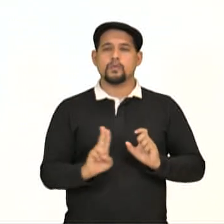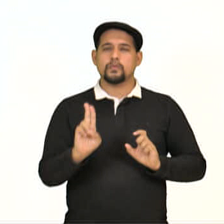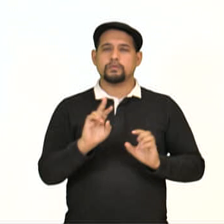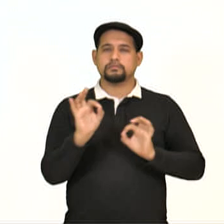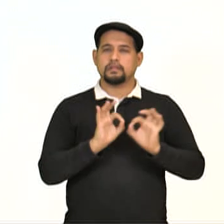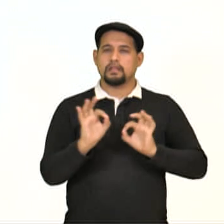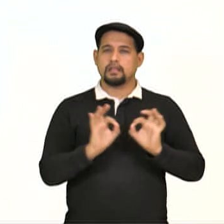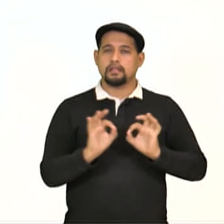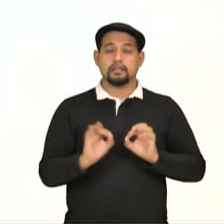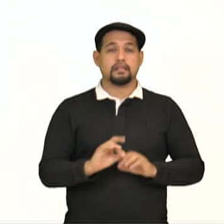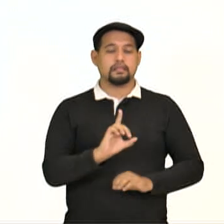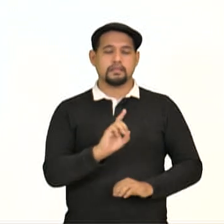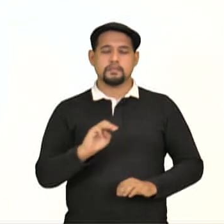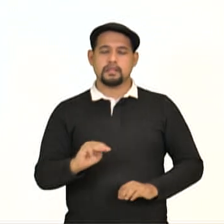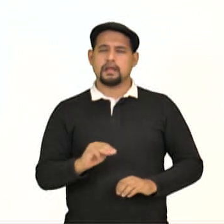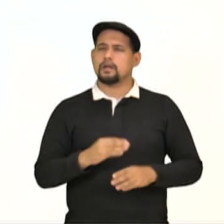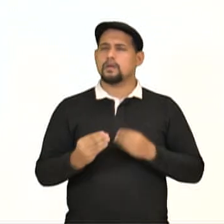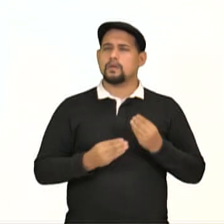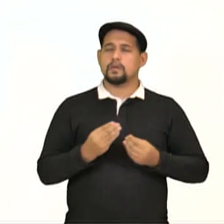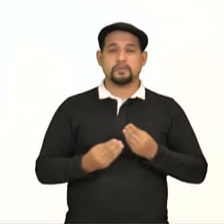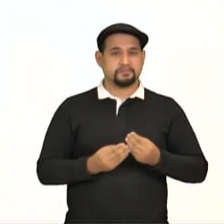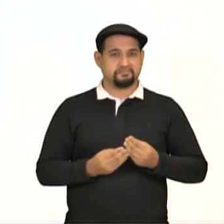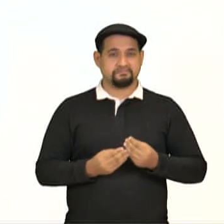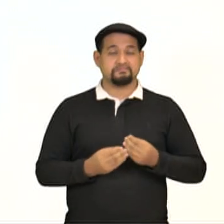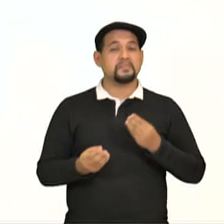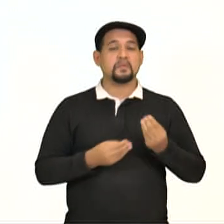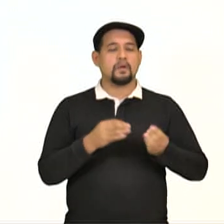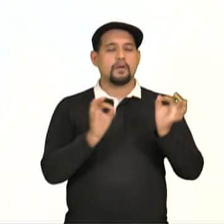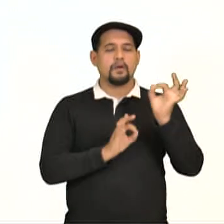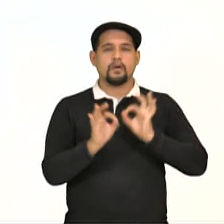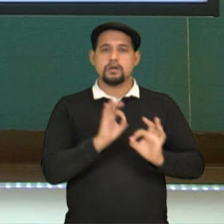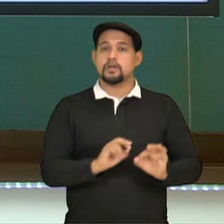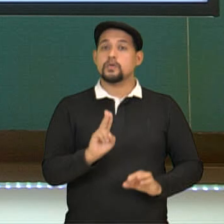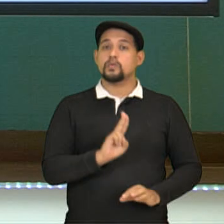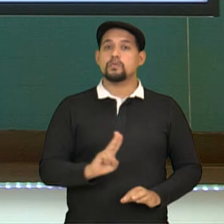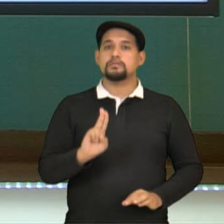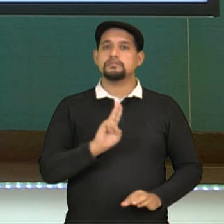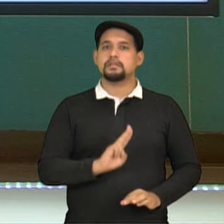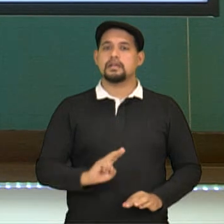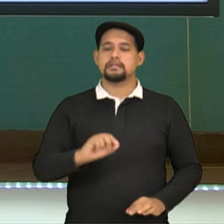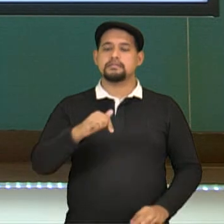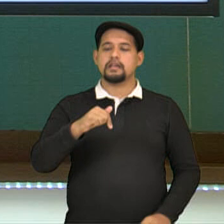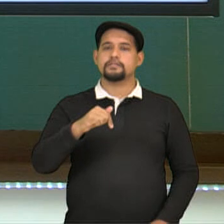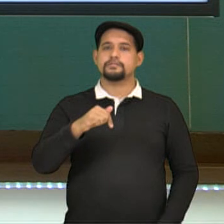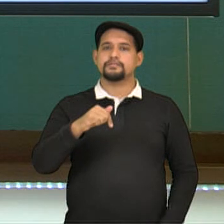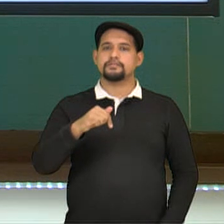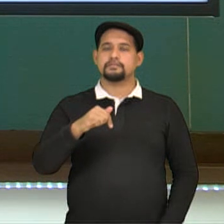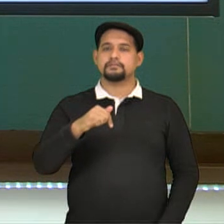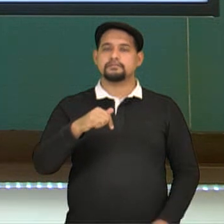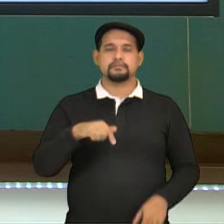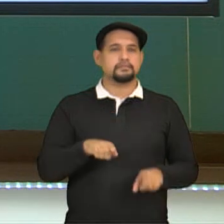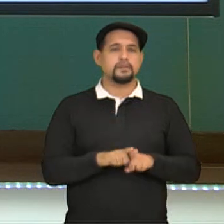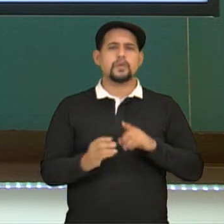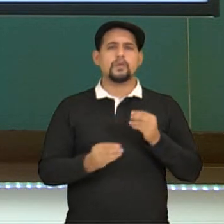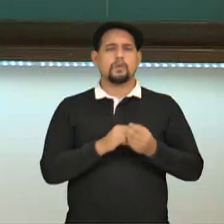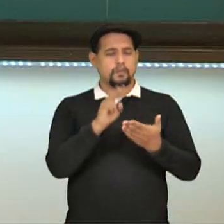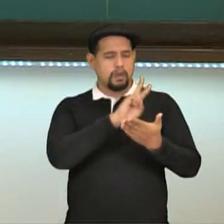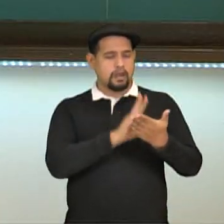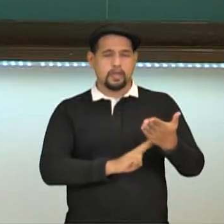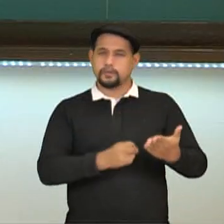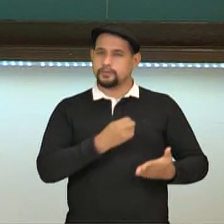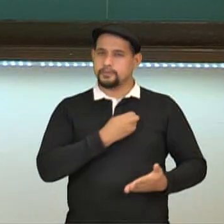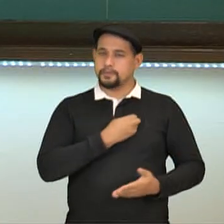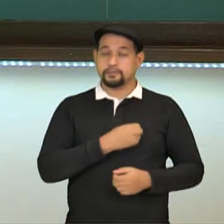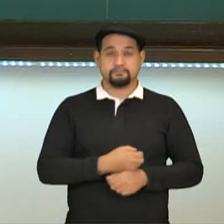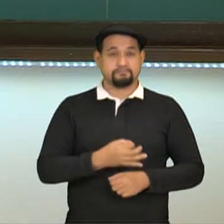das dezenas de milhar? E qual a ordem ocupada pelo algarismo 7? E como que eu leio esse número?